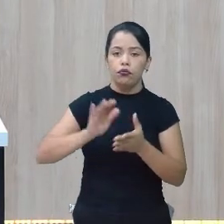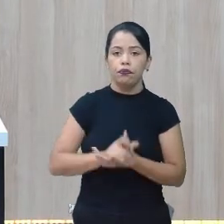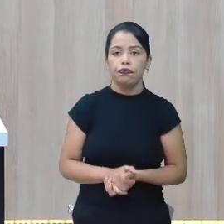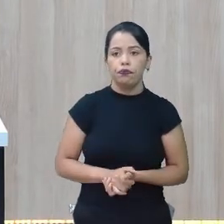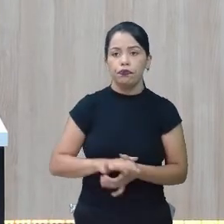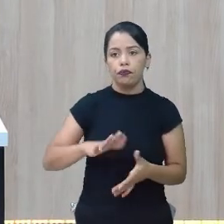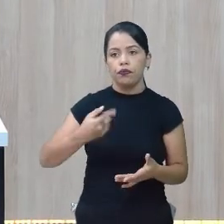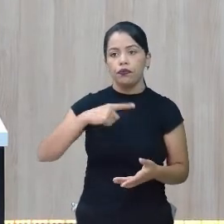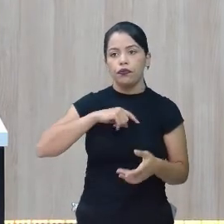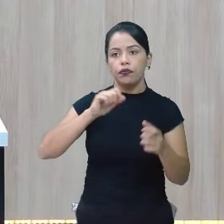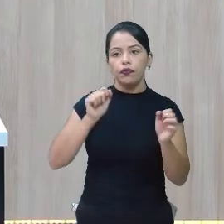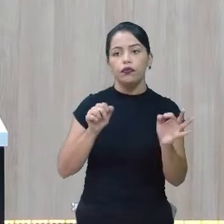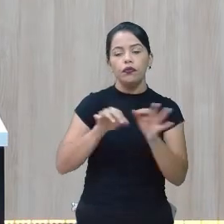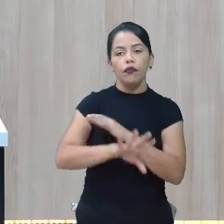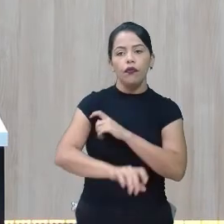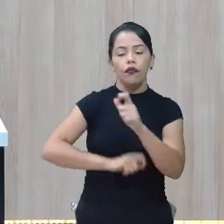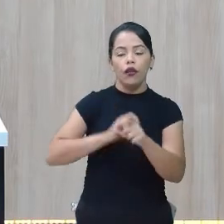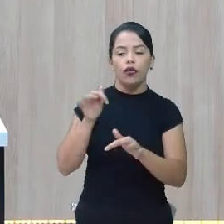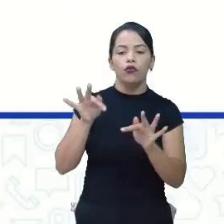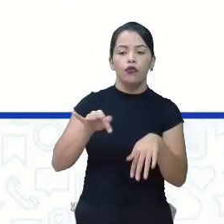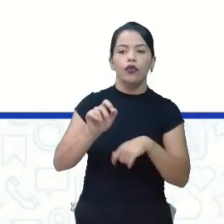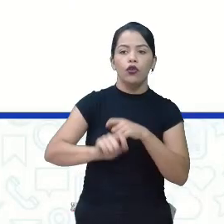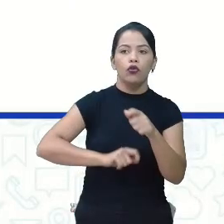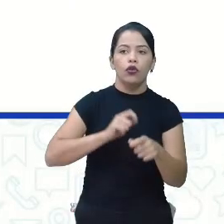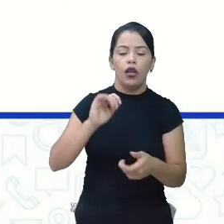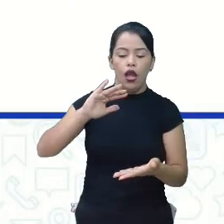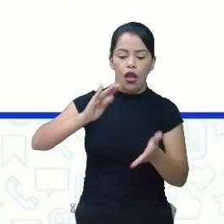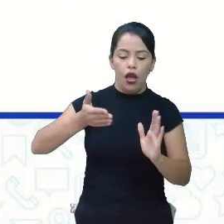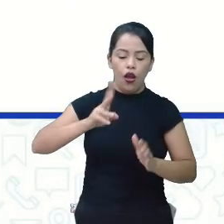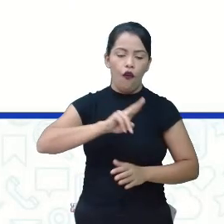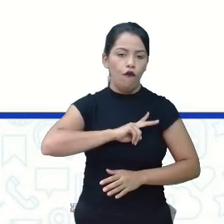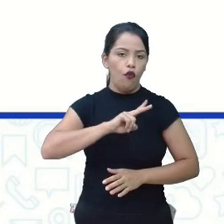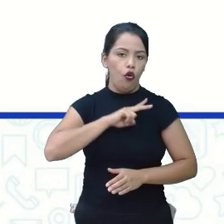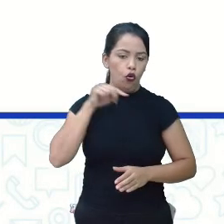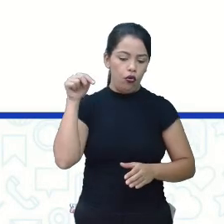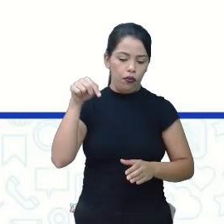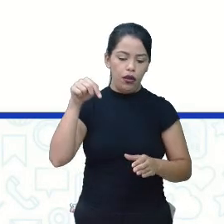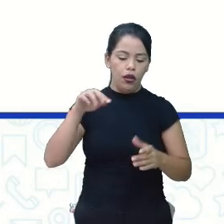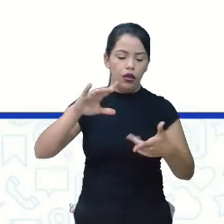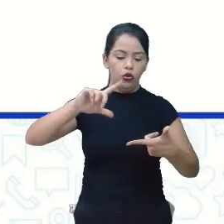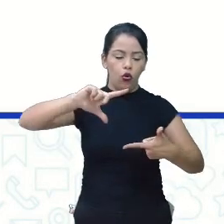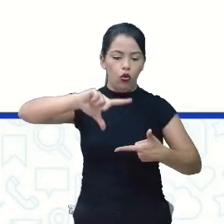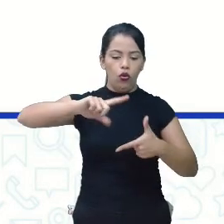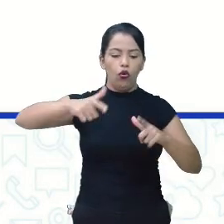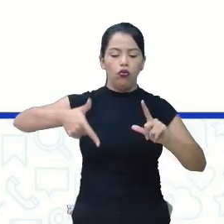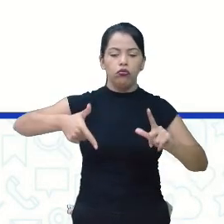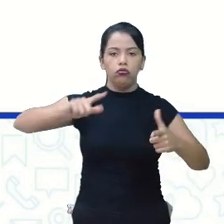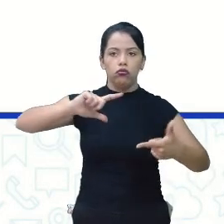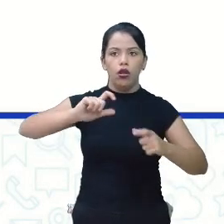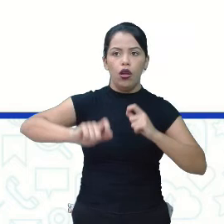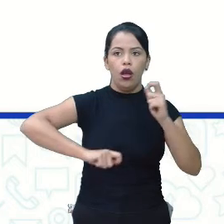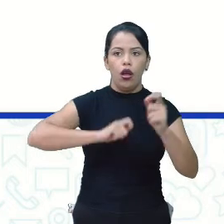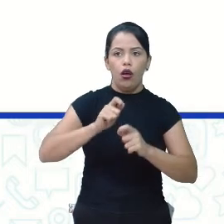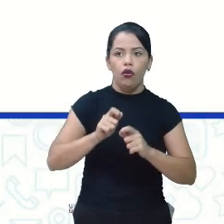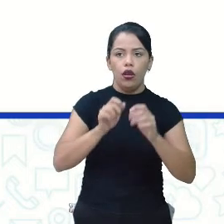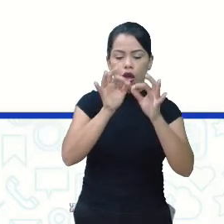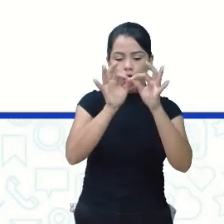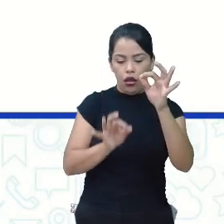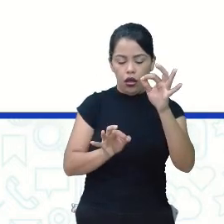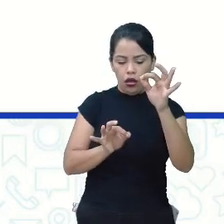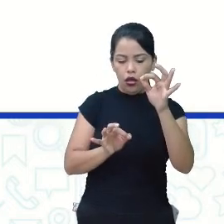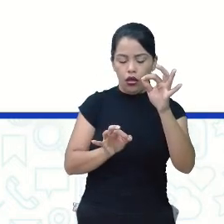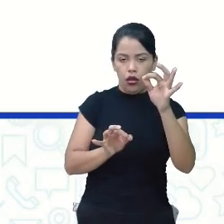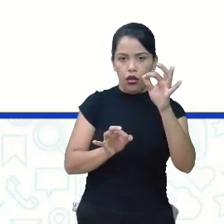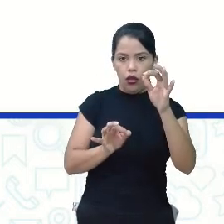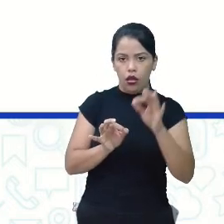Então, a gente pode concluir aqui no finalzinho que o volume do bloco retangular vai ser a multiplicação, ó, da altura com a largura